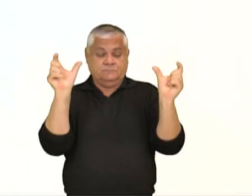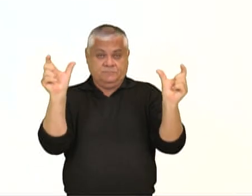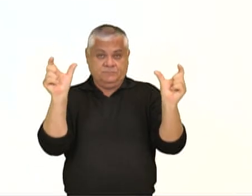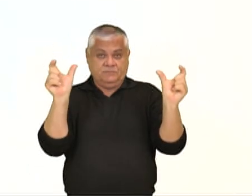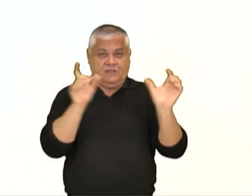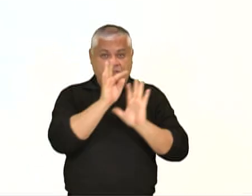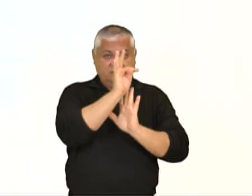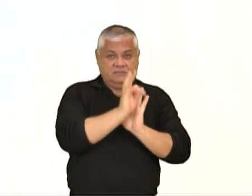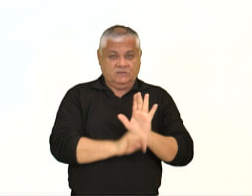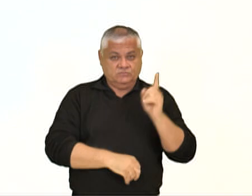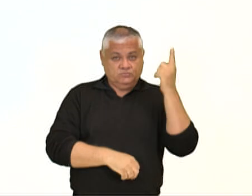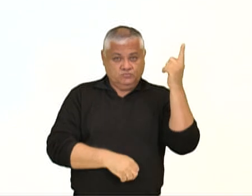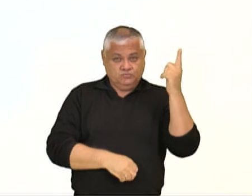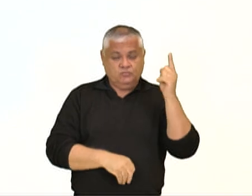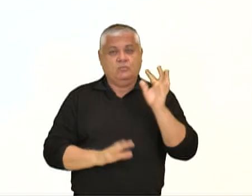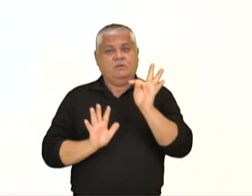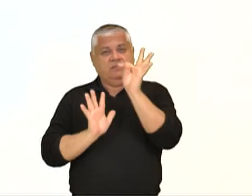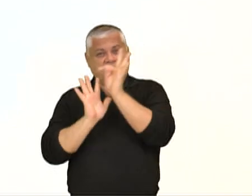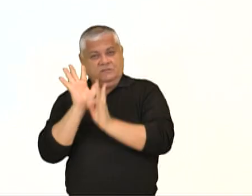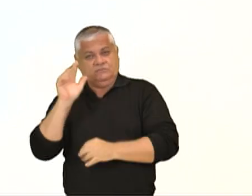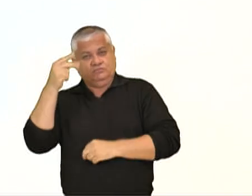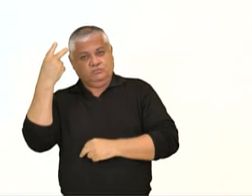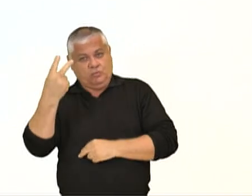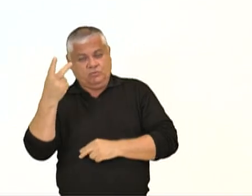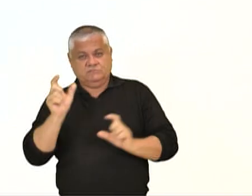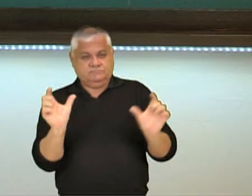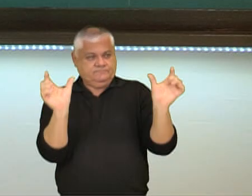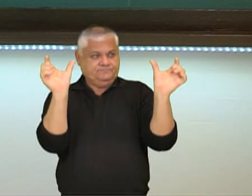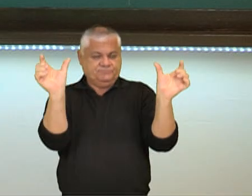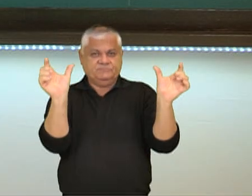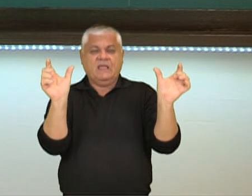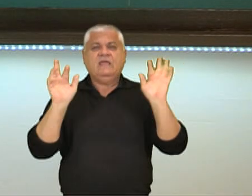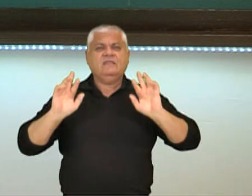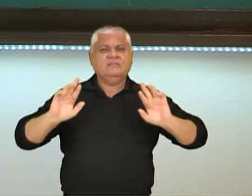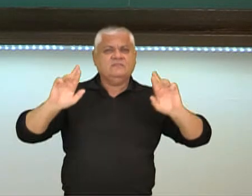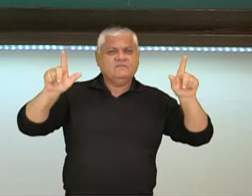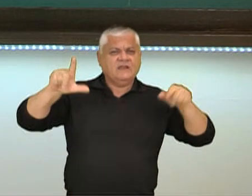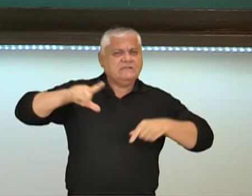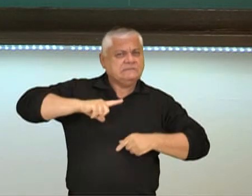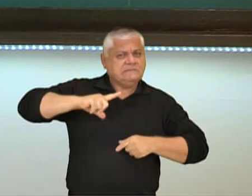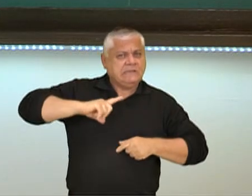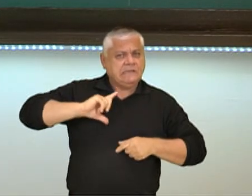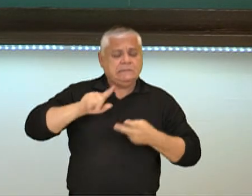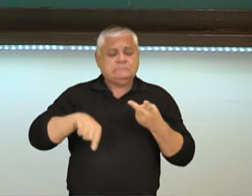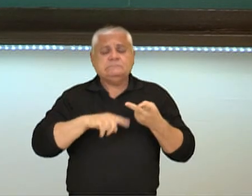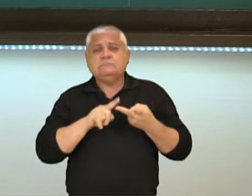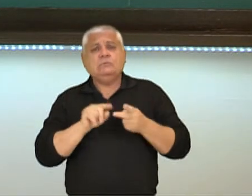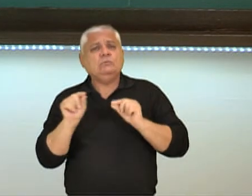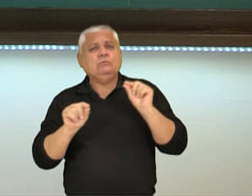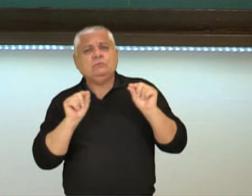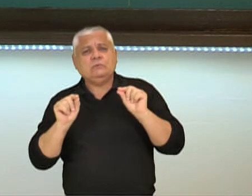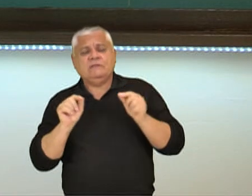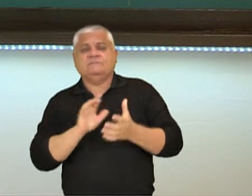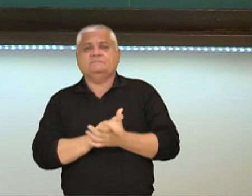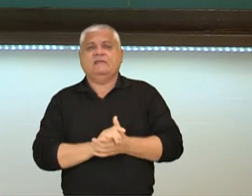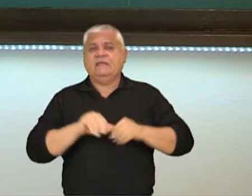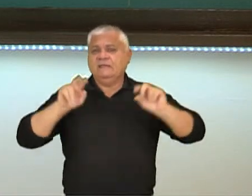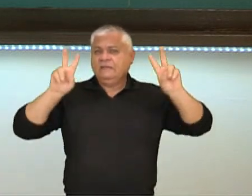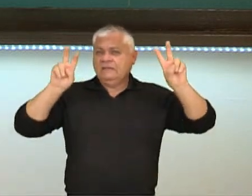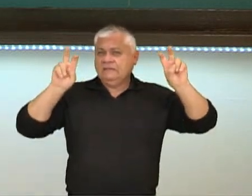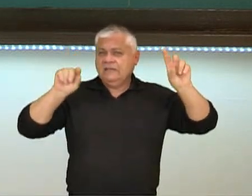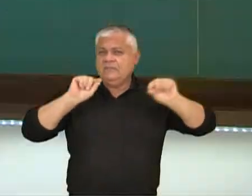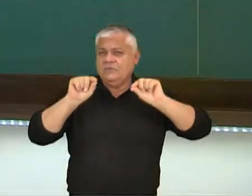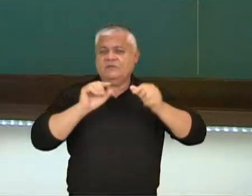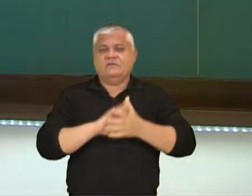né? Qual era a temática, qual era o assunto, e falar a diferença, se é que ele tem ou não tem. Vamos ver se tem ou não tem e qual